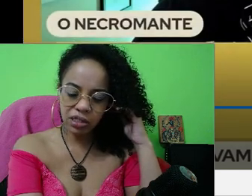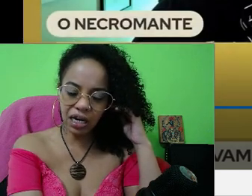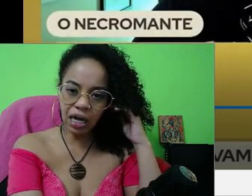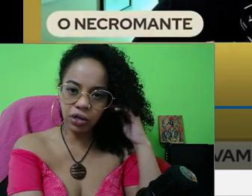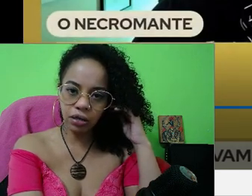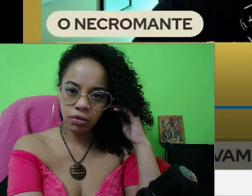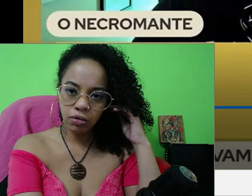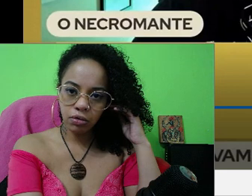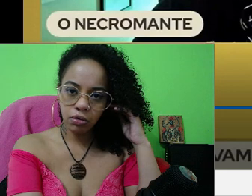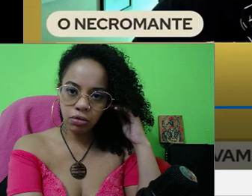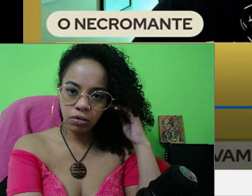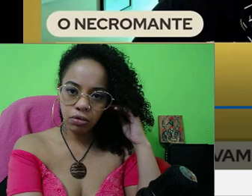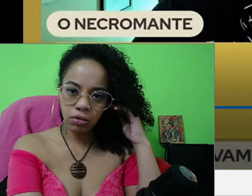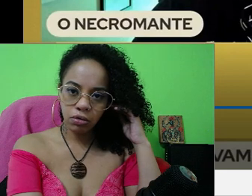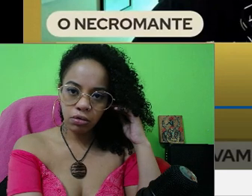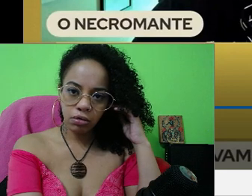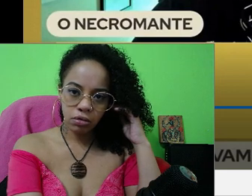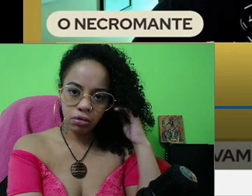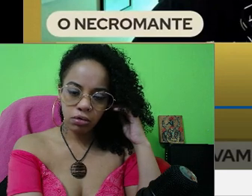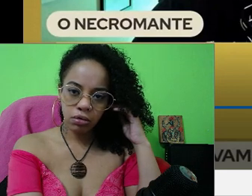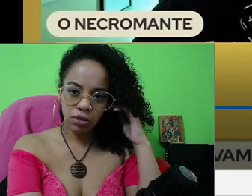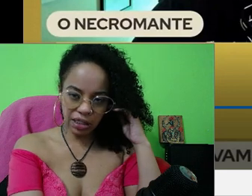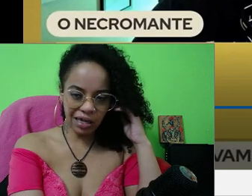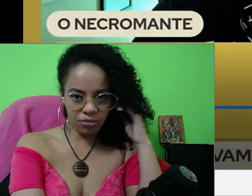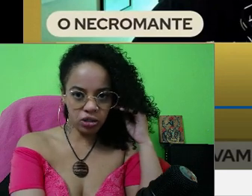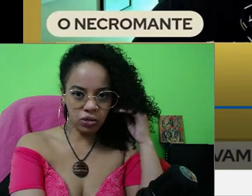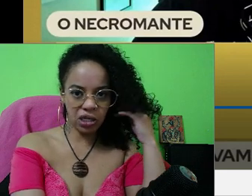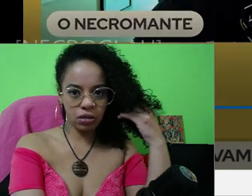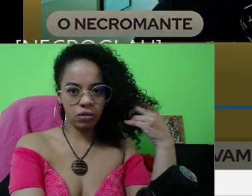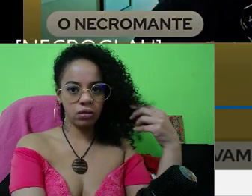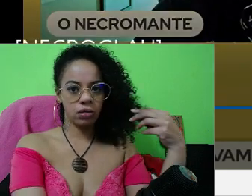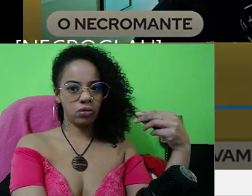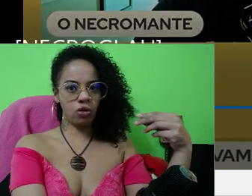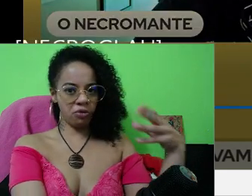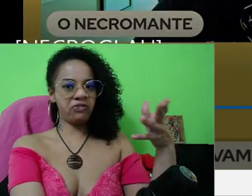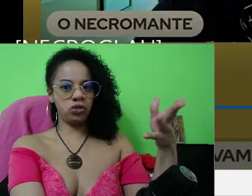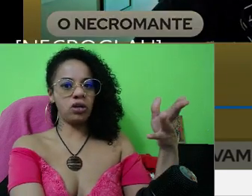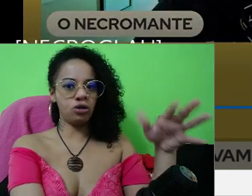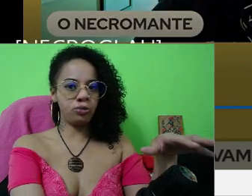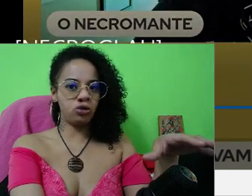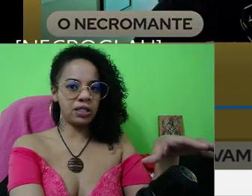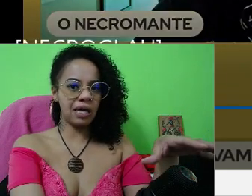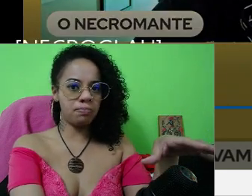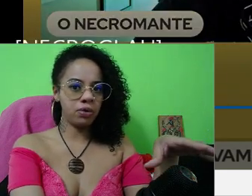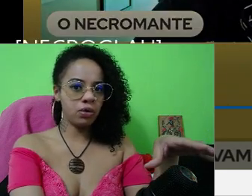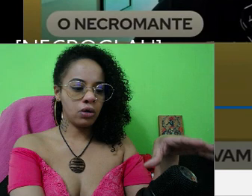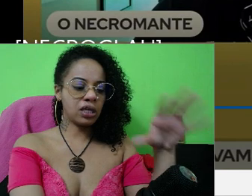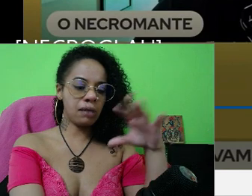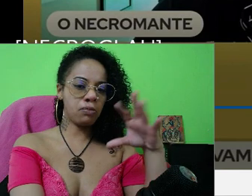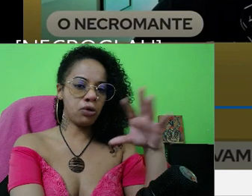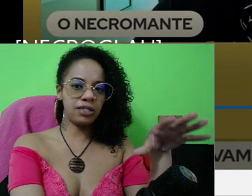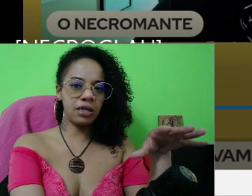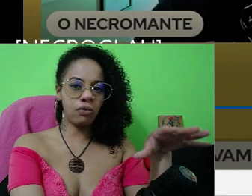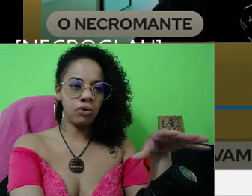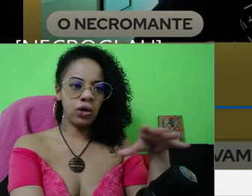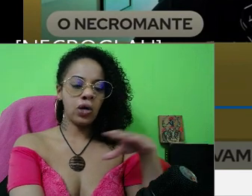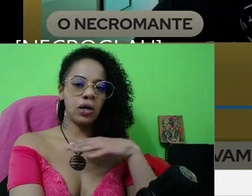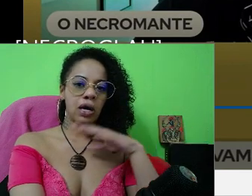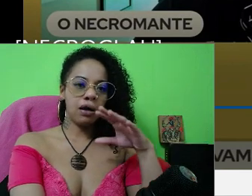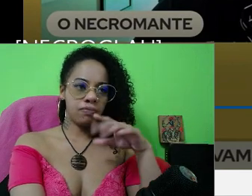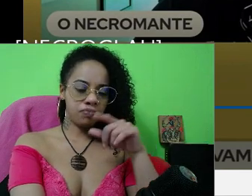tá ligado né você sabe disso né como que funciona o grupo de WhatsApp que tem